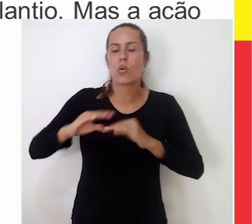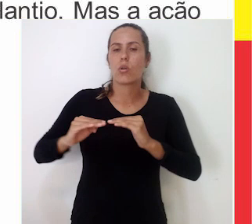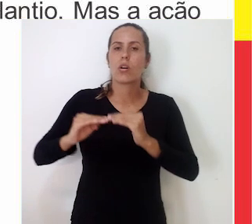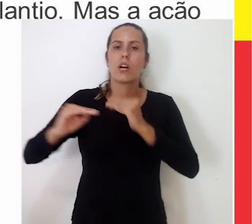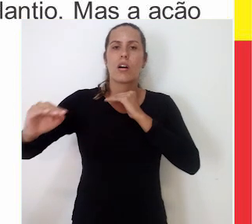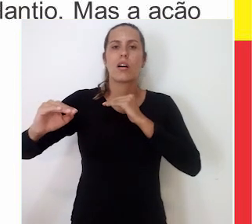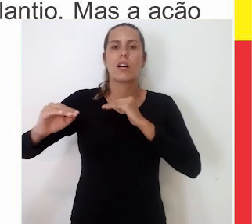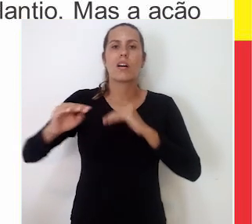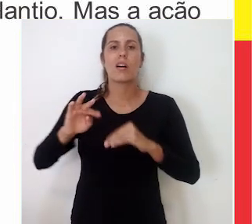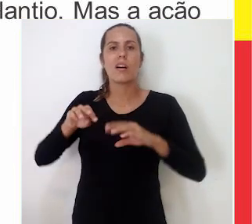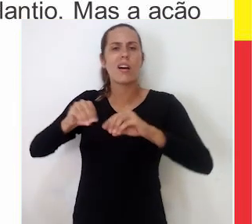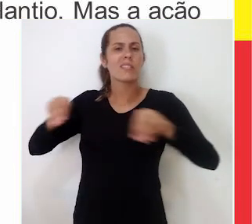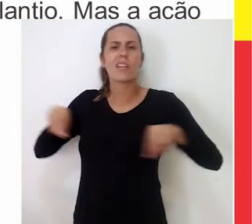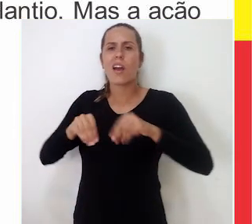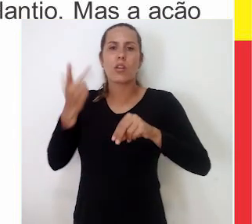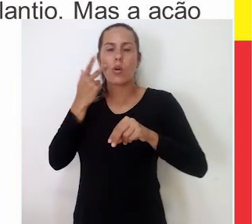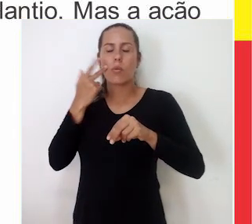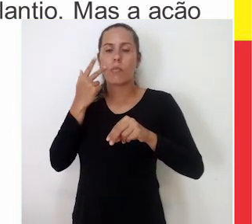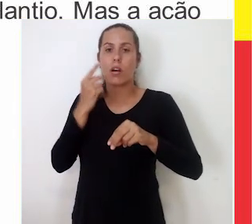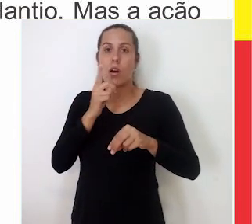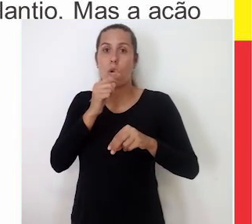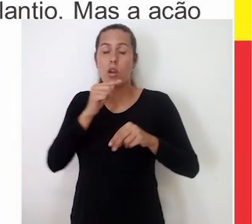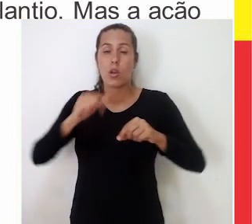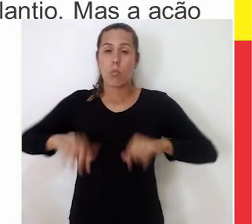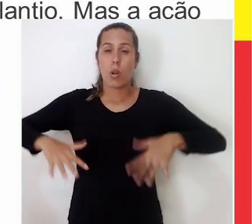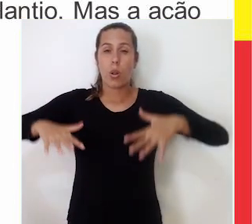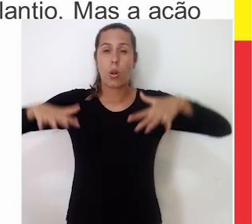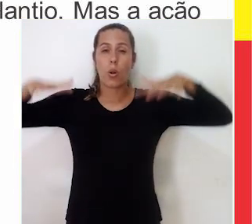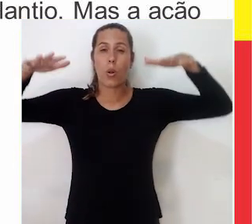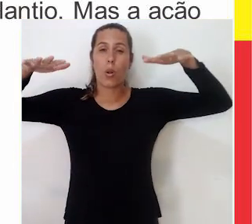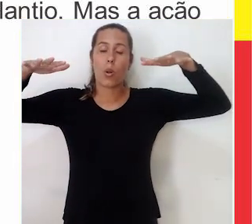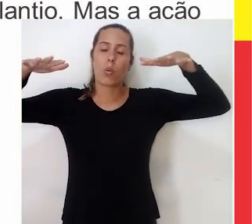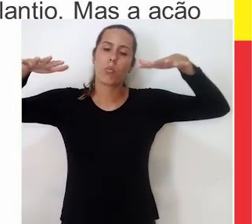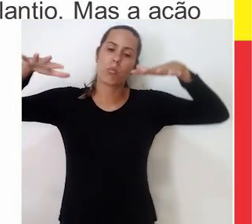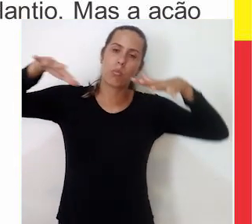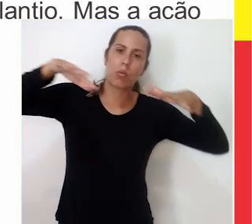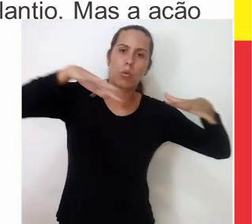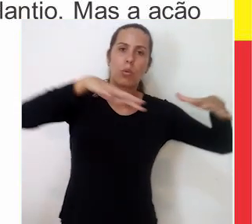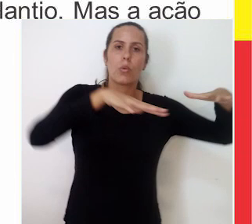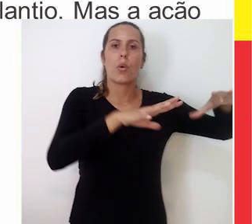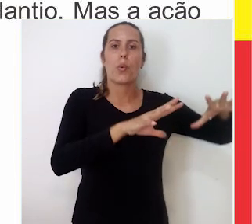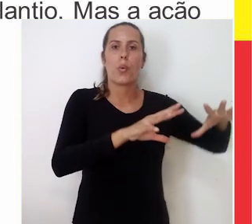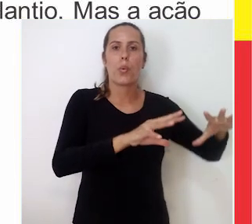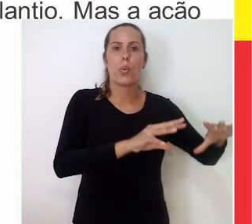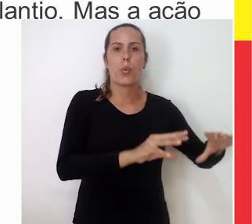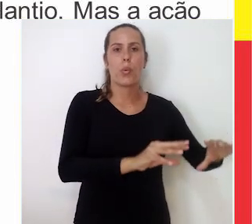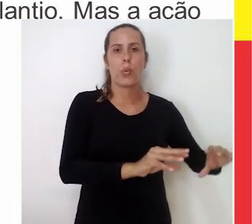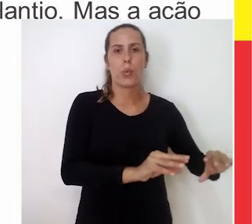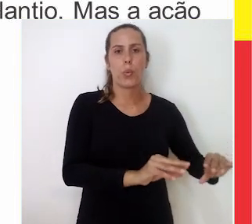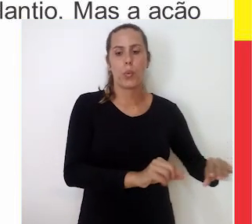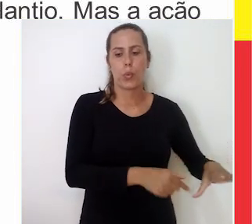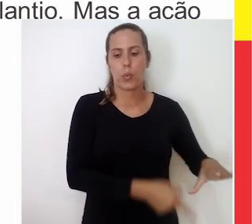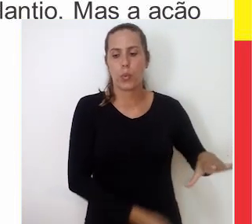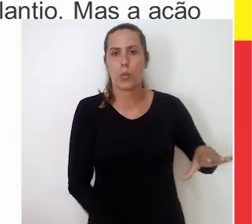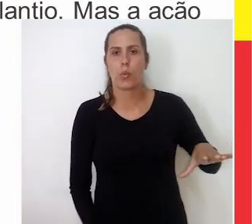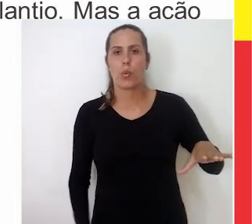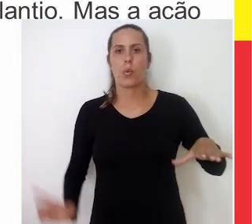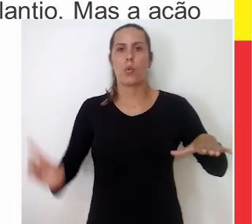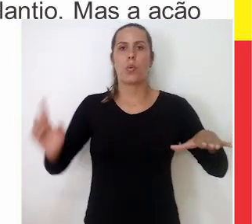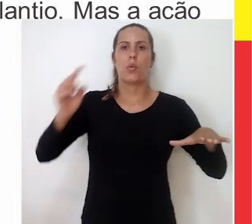a terra, o rio enchia, a água ia para a terra, drenava e voltava no